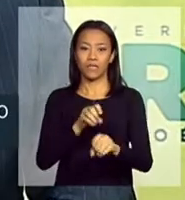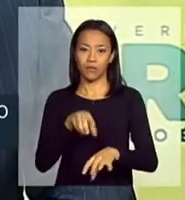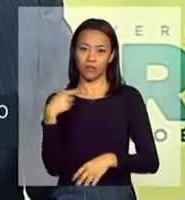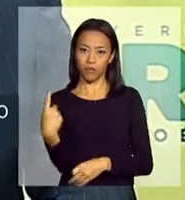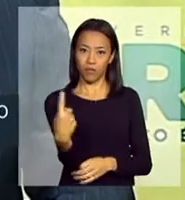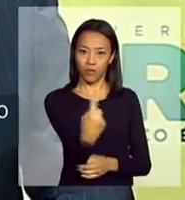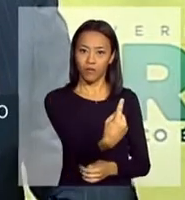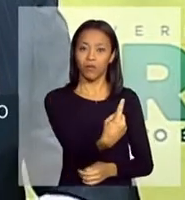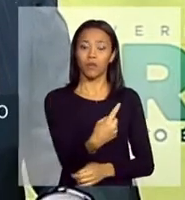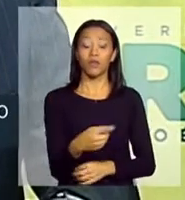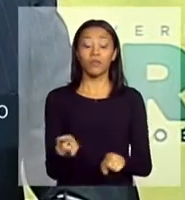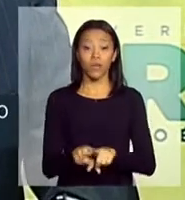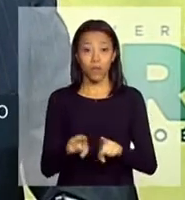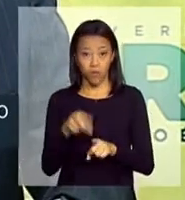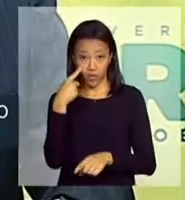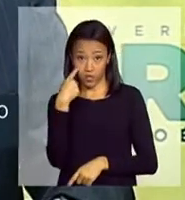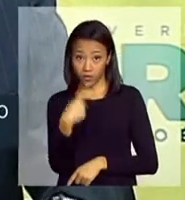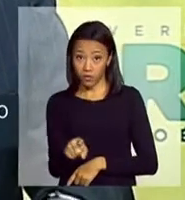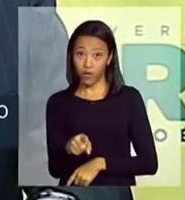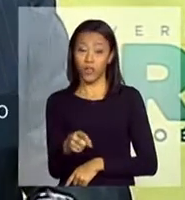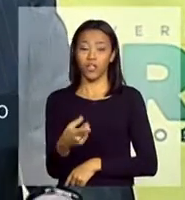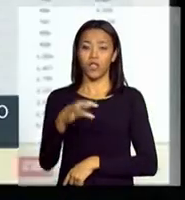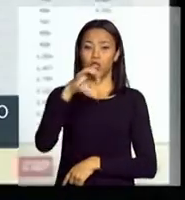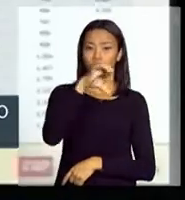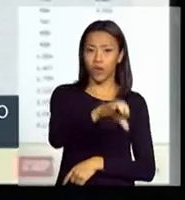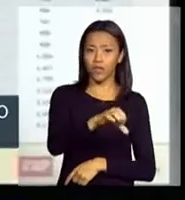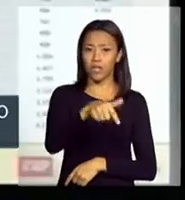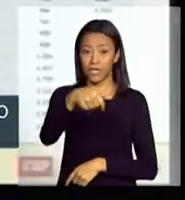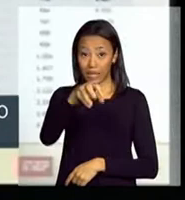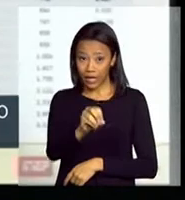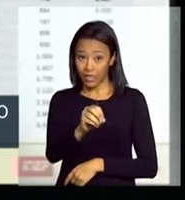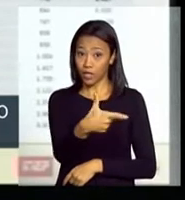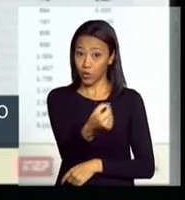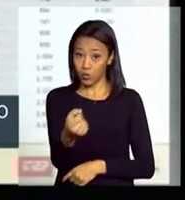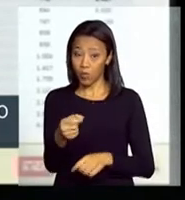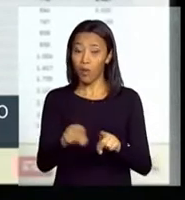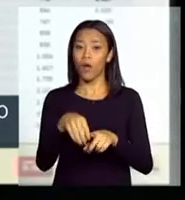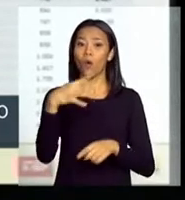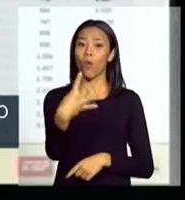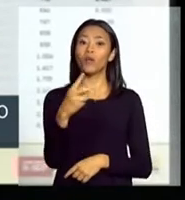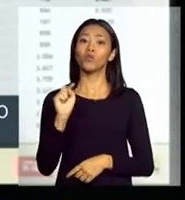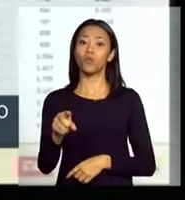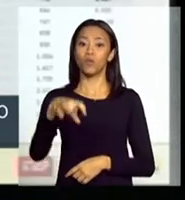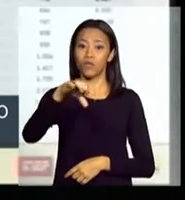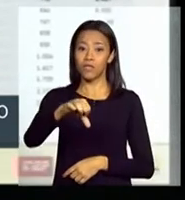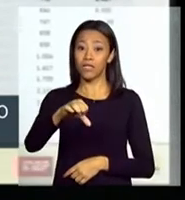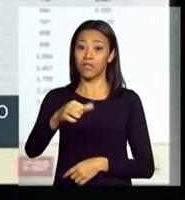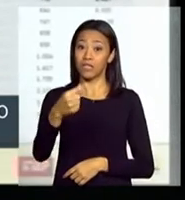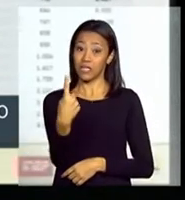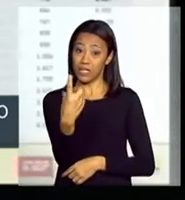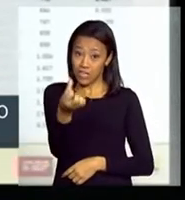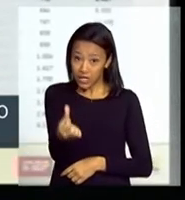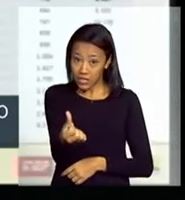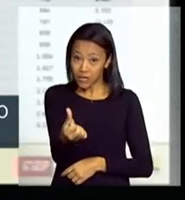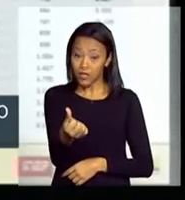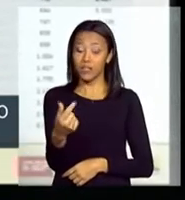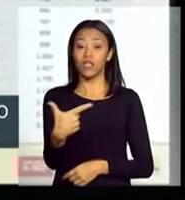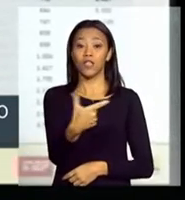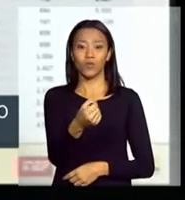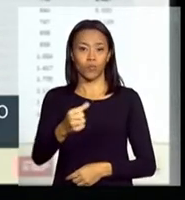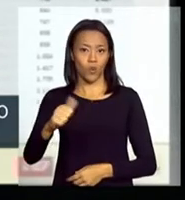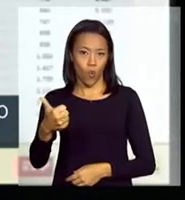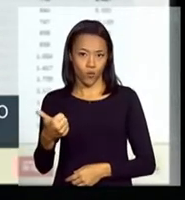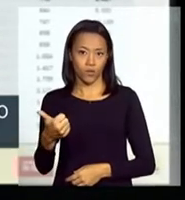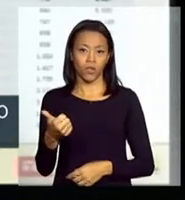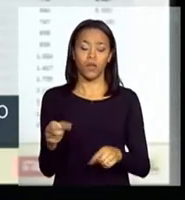em todos os níveis vocês vejam sai de 970 em 2 mil para 4.916 em 2011